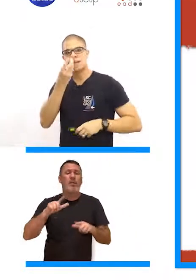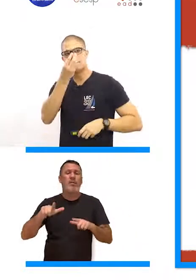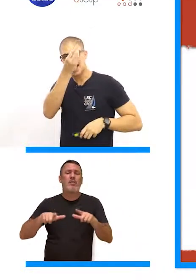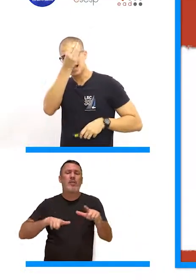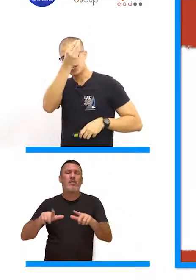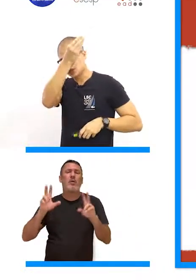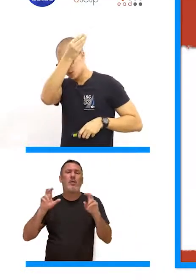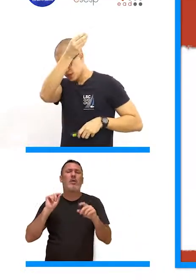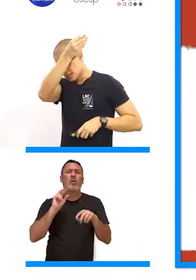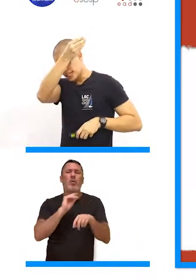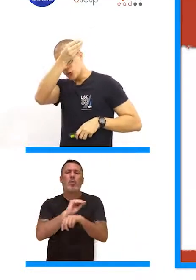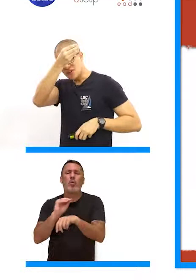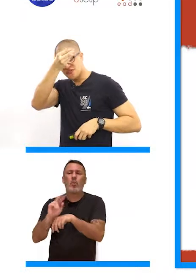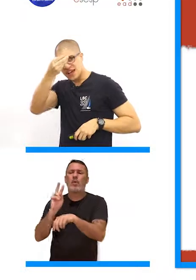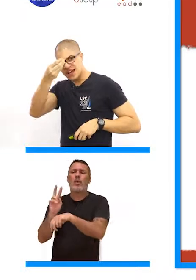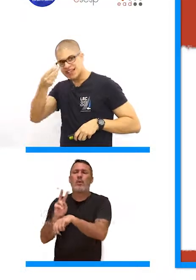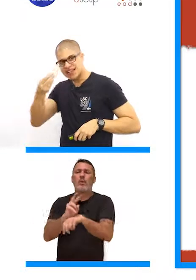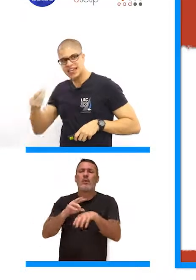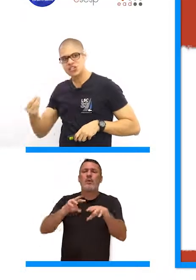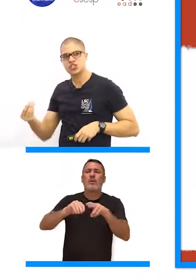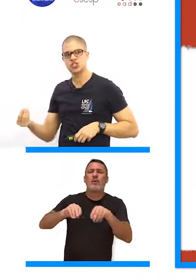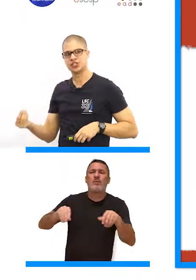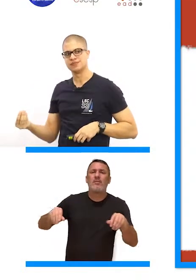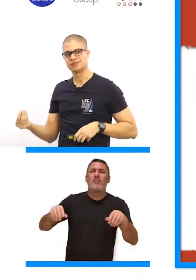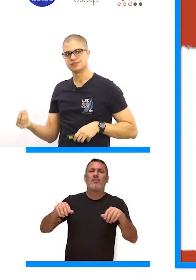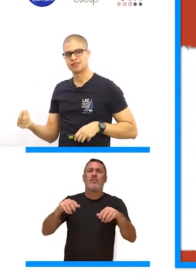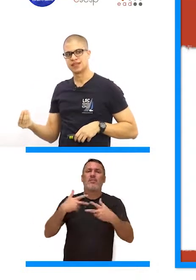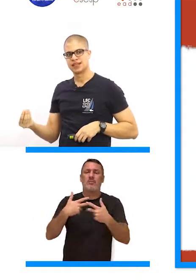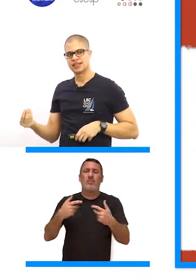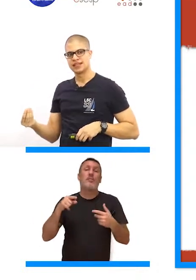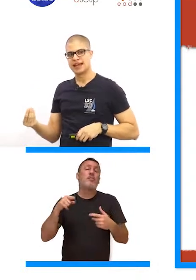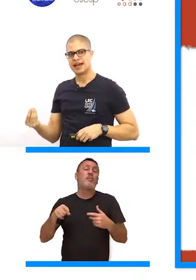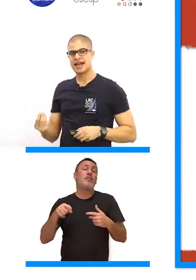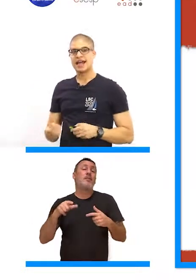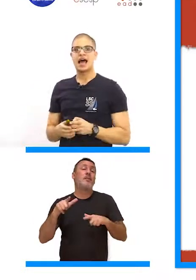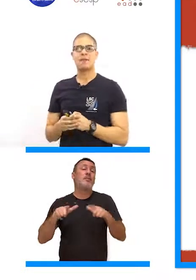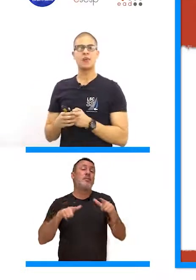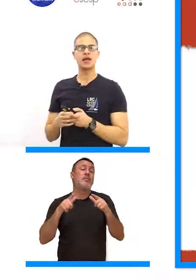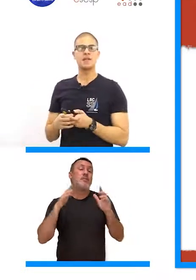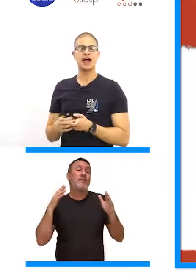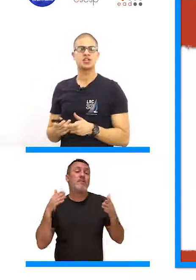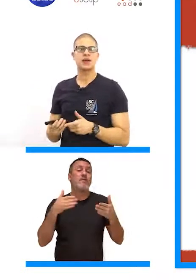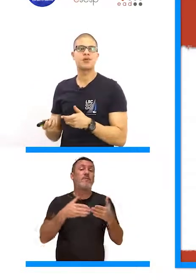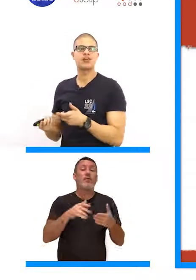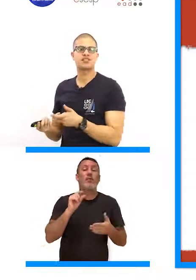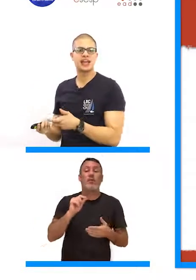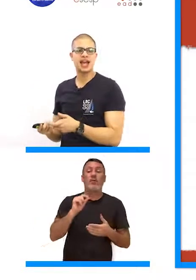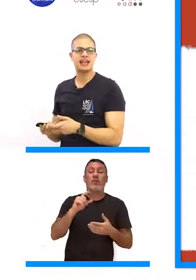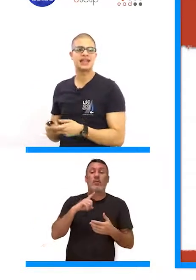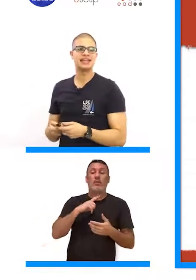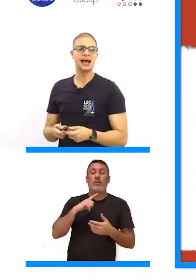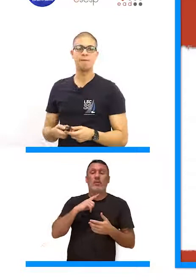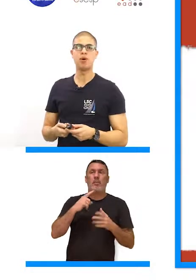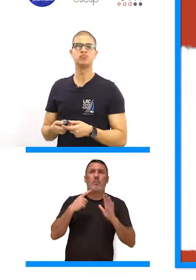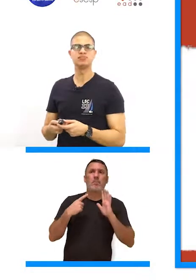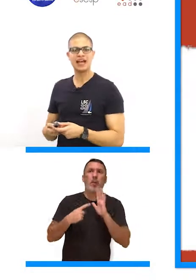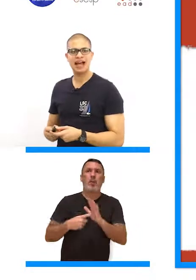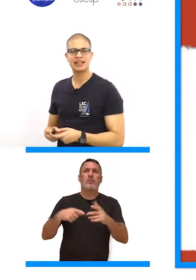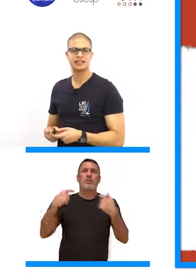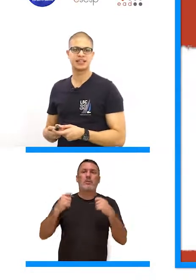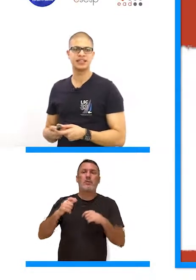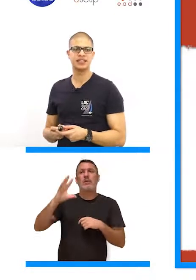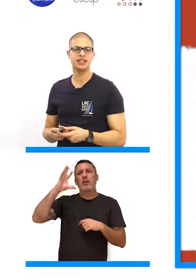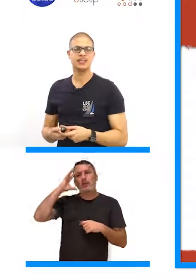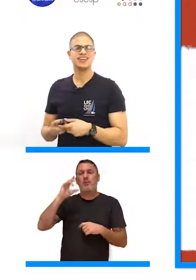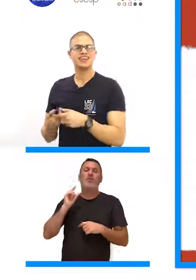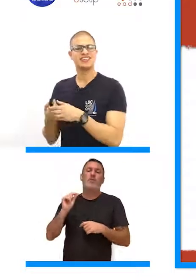o trabalho em uma vertente, tá? A problemática priorizada e